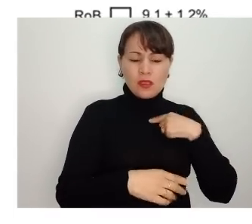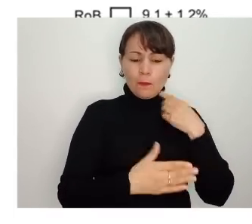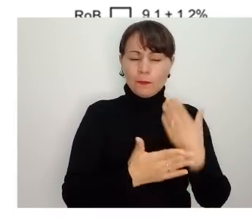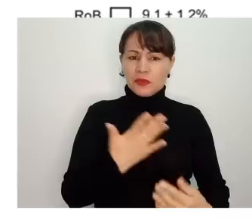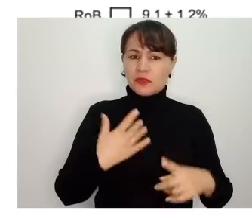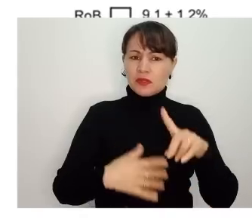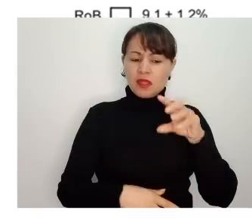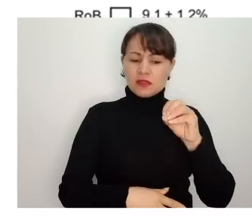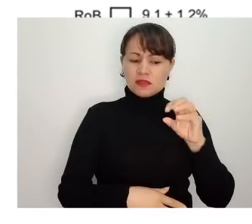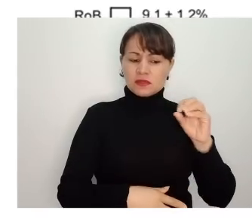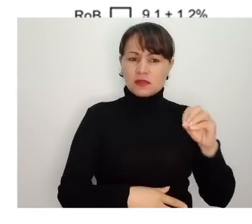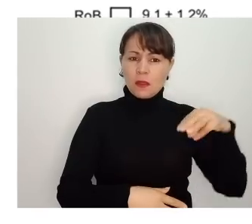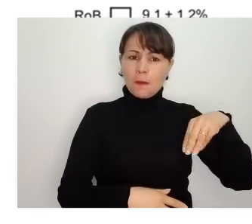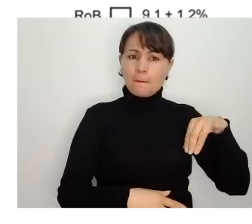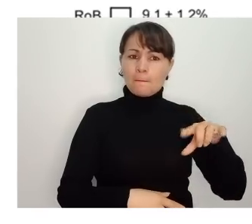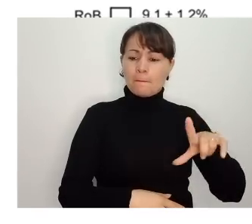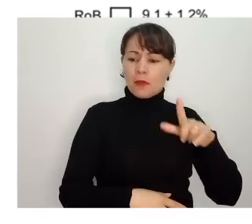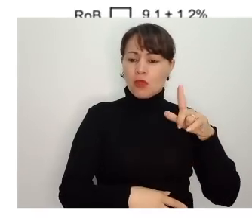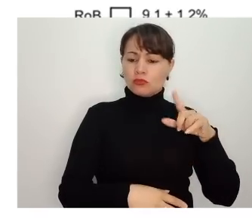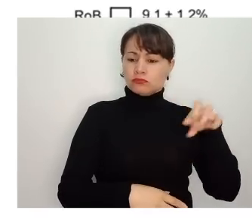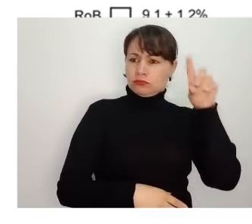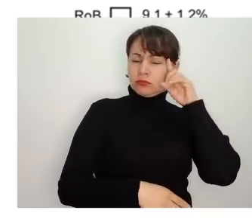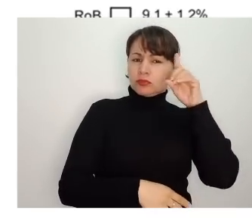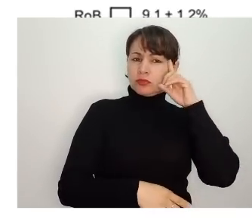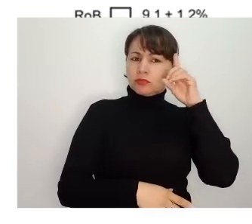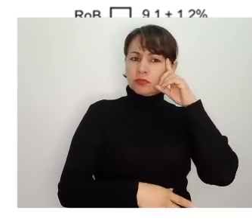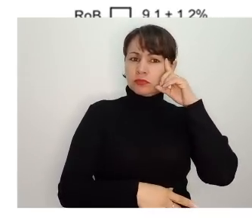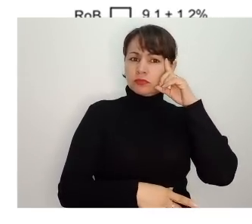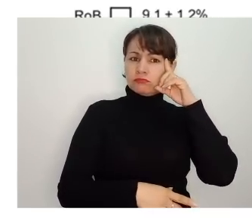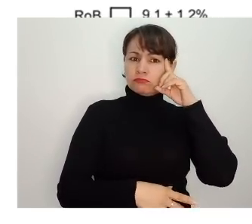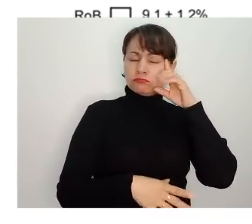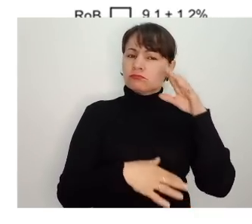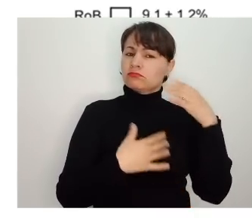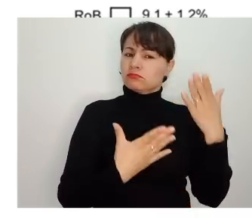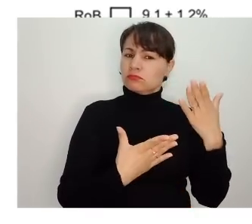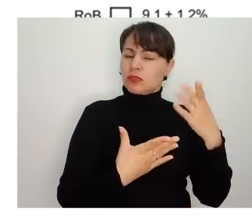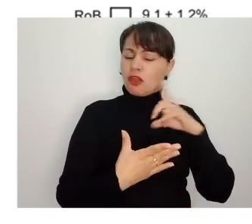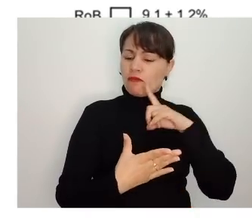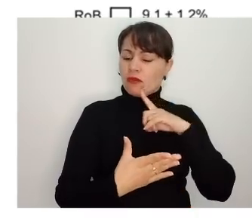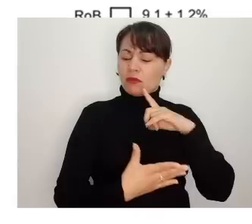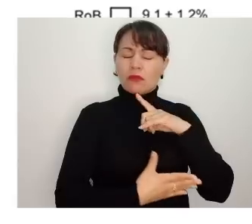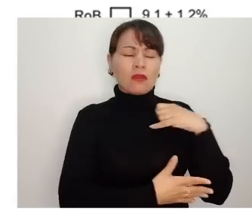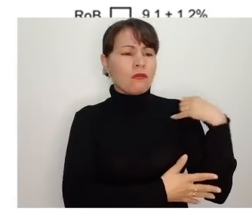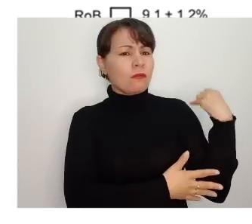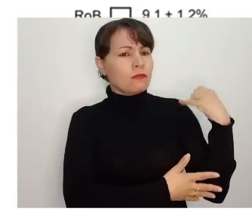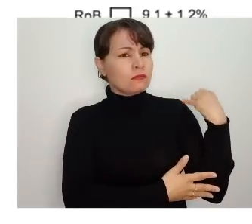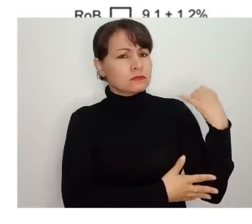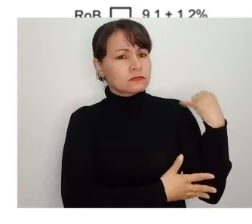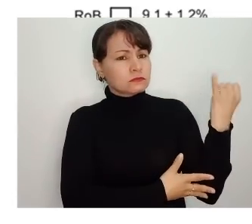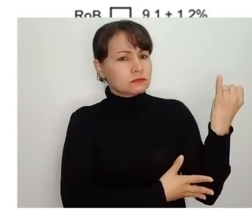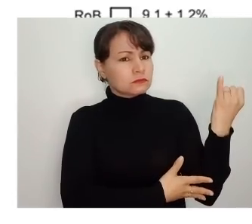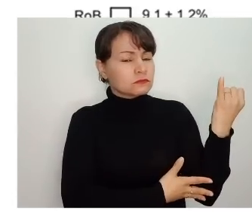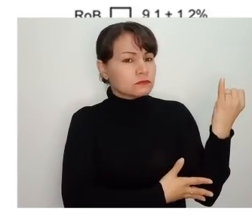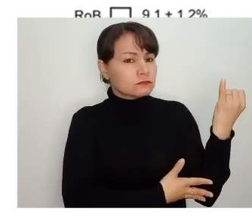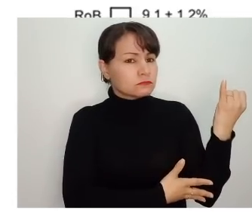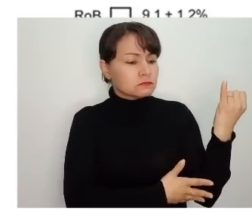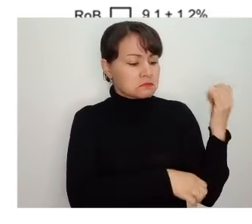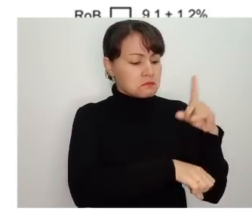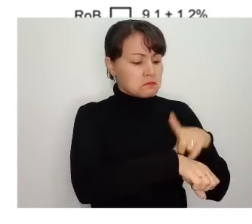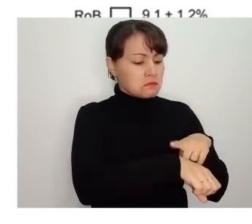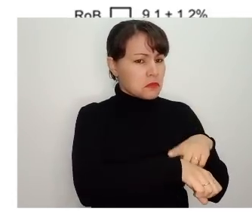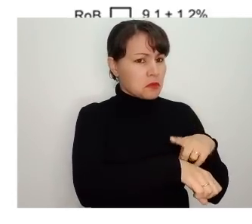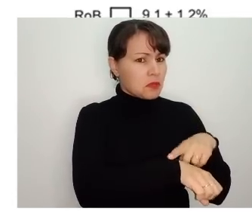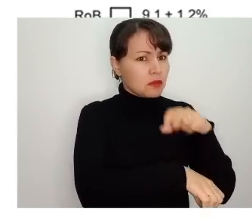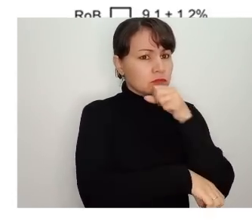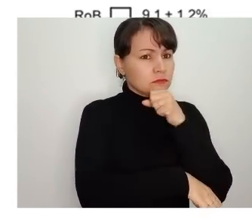Se eu perder 100 mil todos os dias, eu vou chegar numa idade,